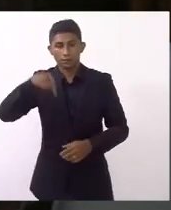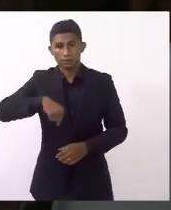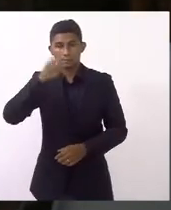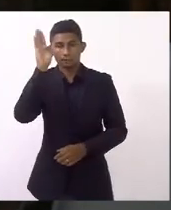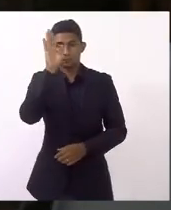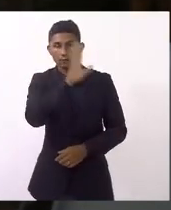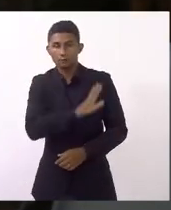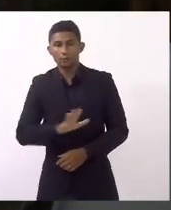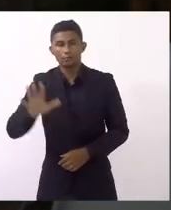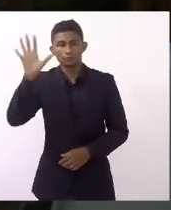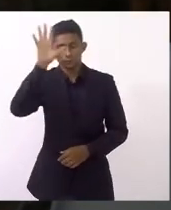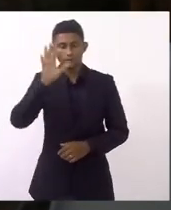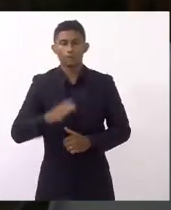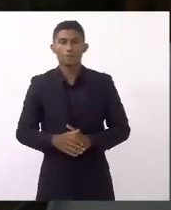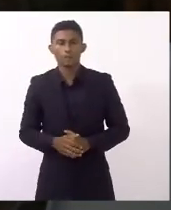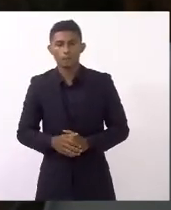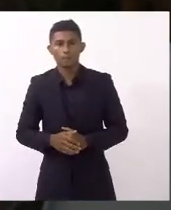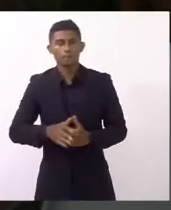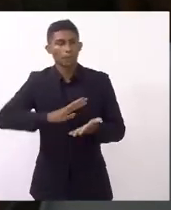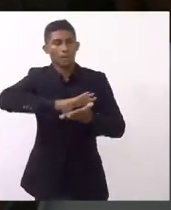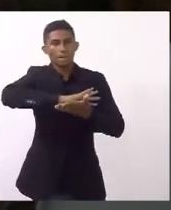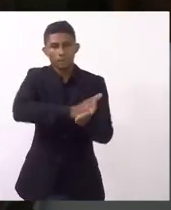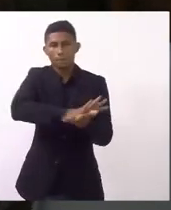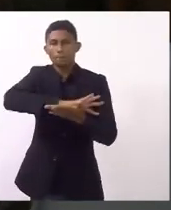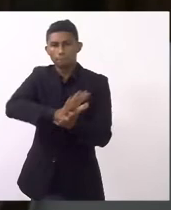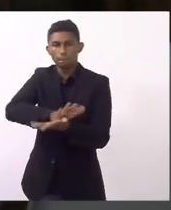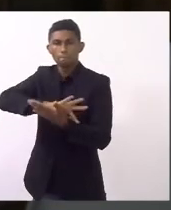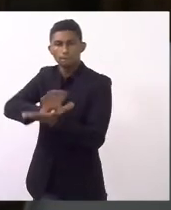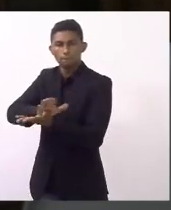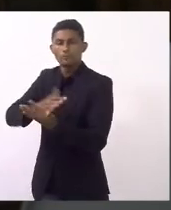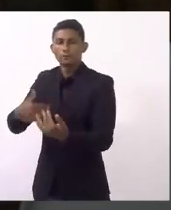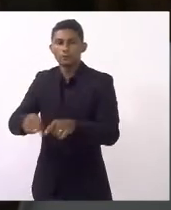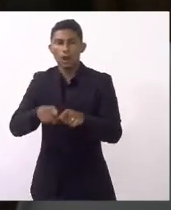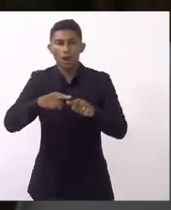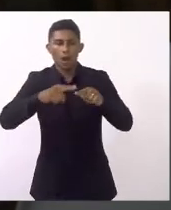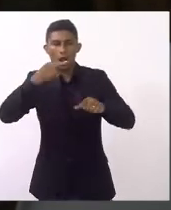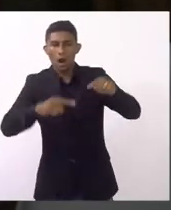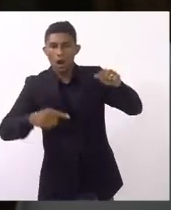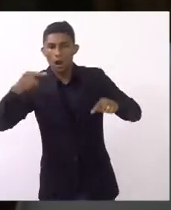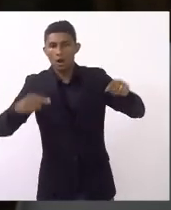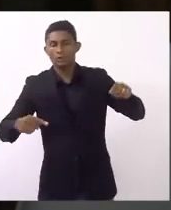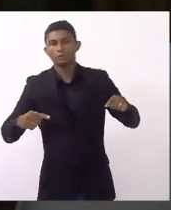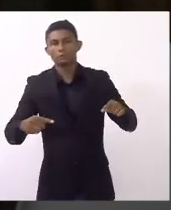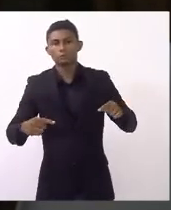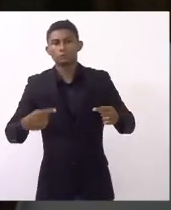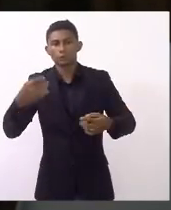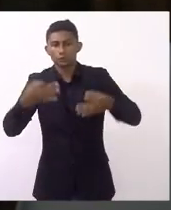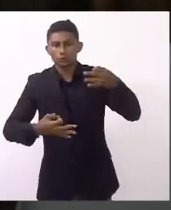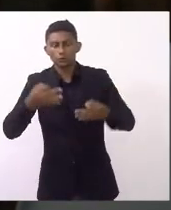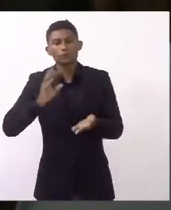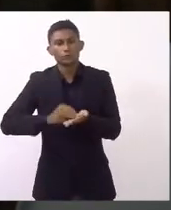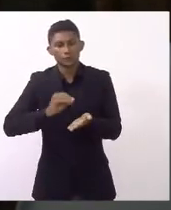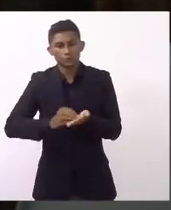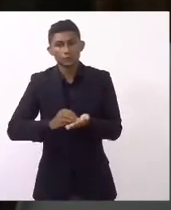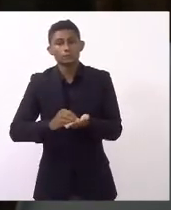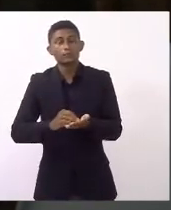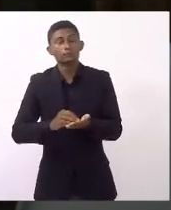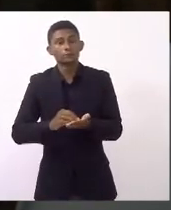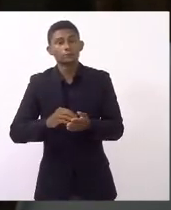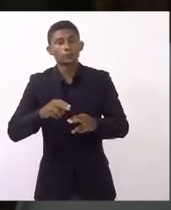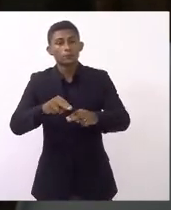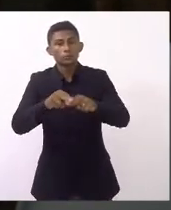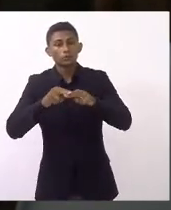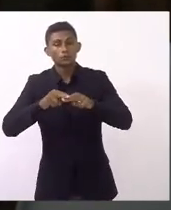não dá para falar de opressão de desigualdade de injustiça sem falar de racismo